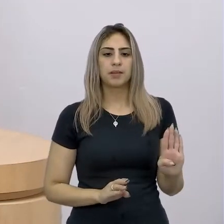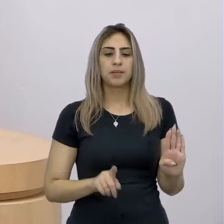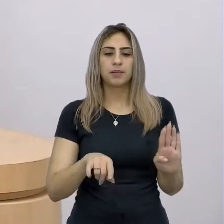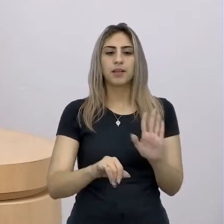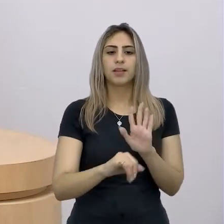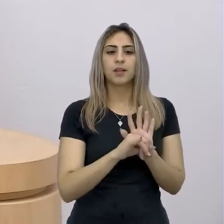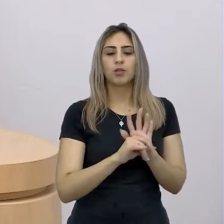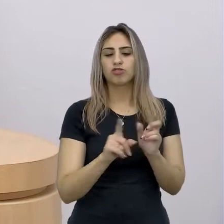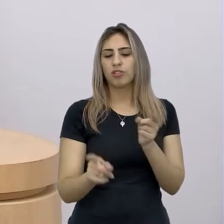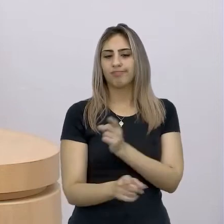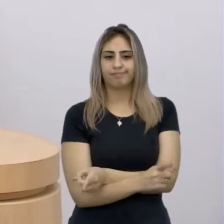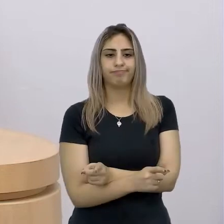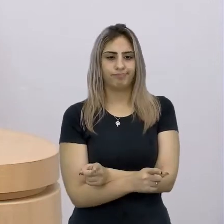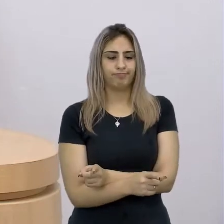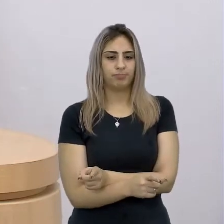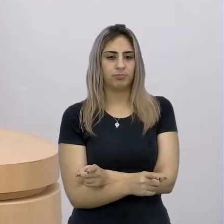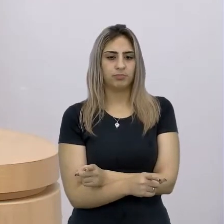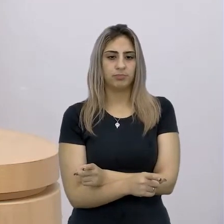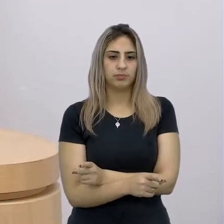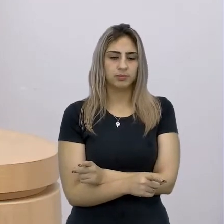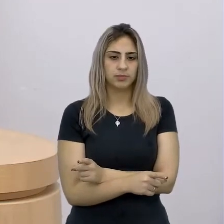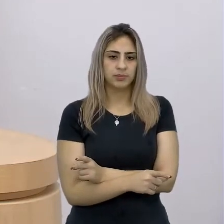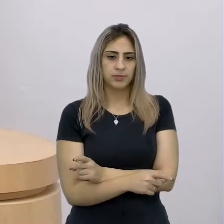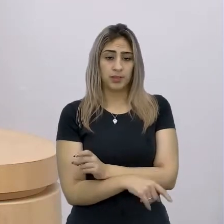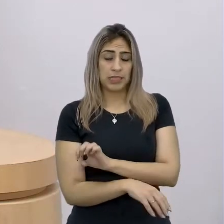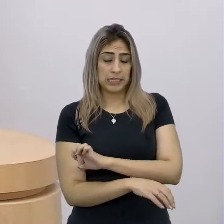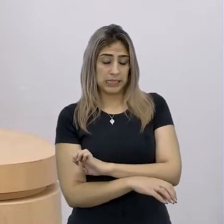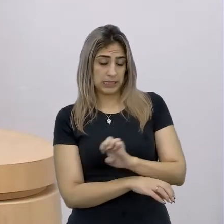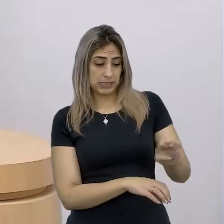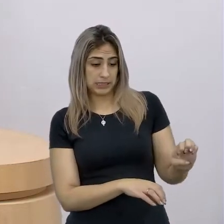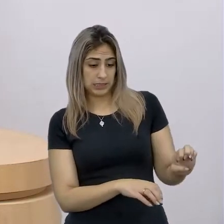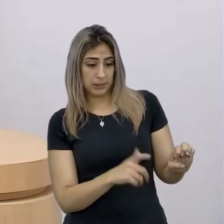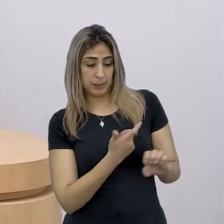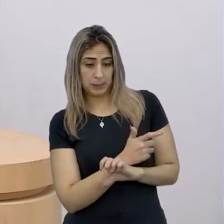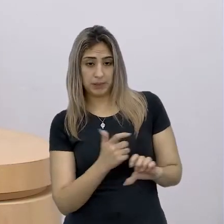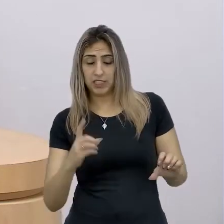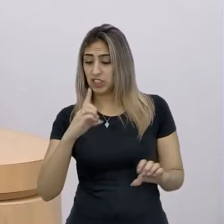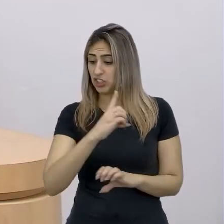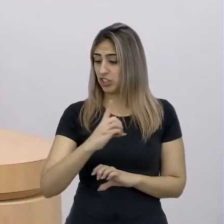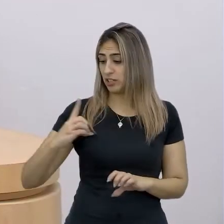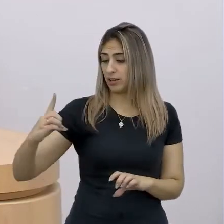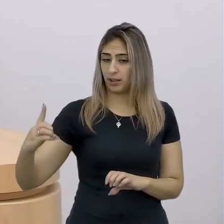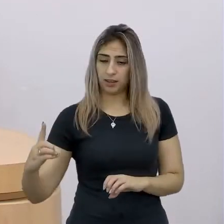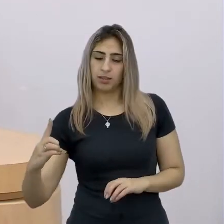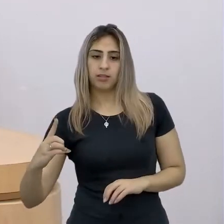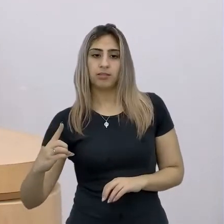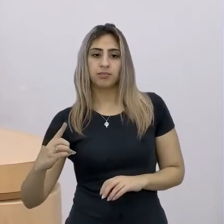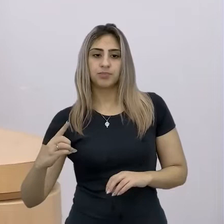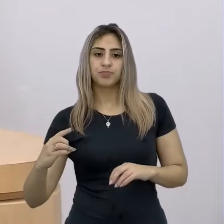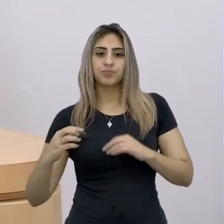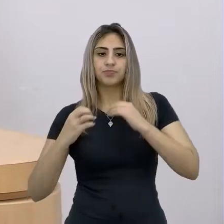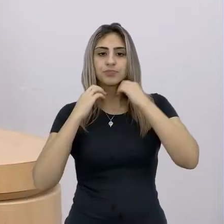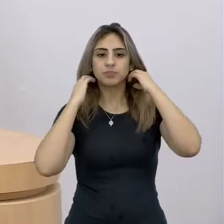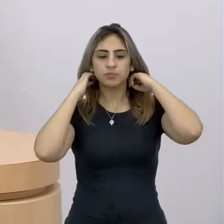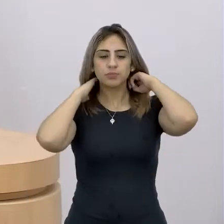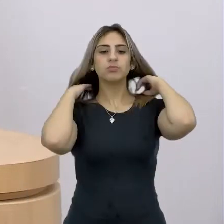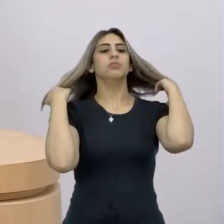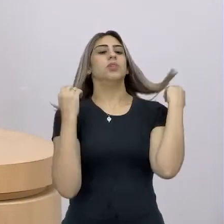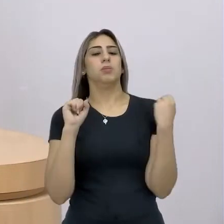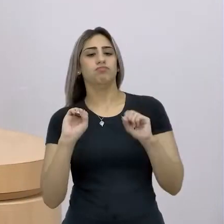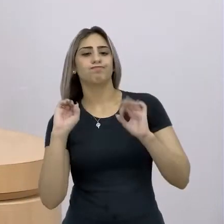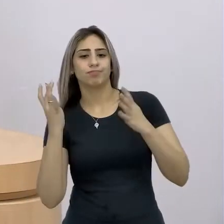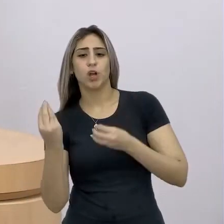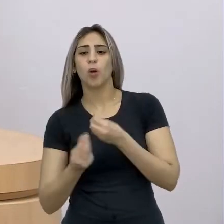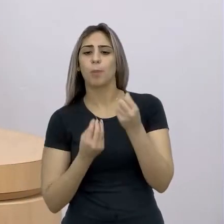ideologia oposta, né? Então, se A é de esquerda, essa maioria é de direita, e isso pode acontecer. Bem